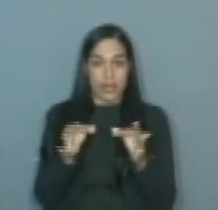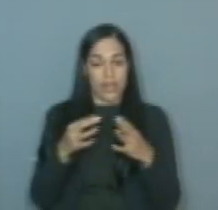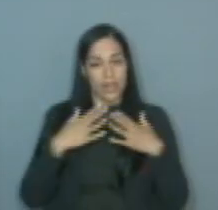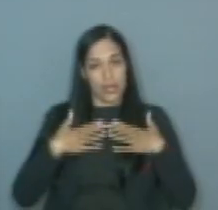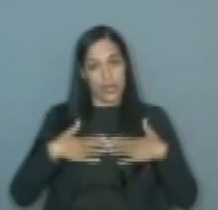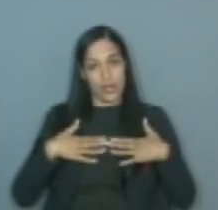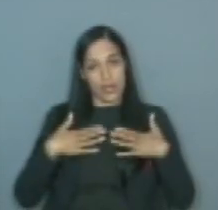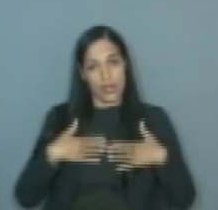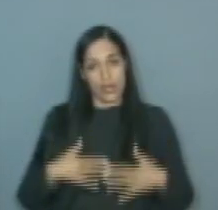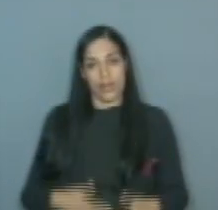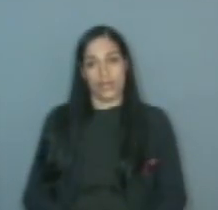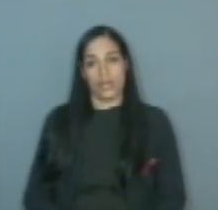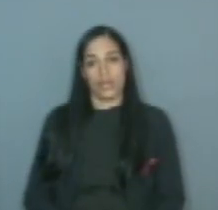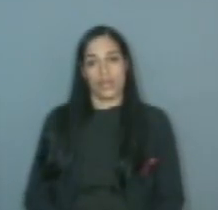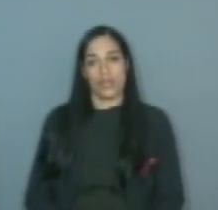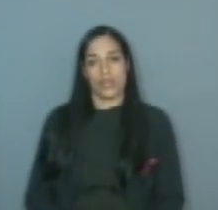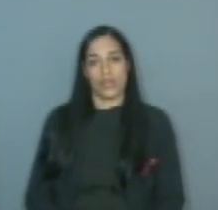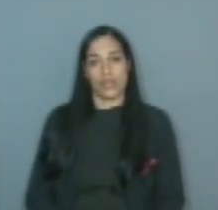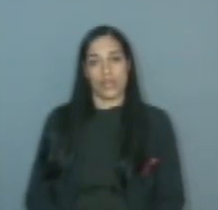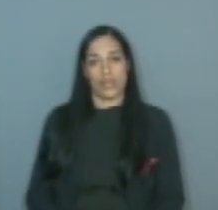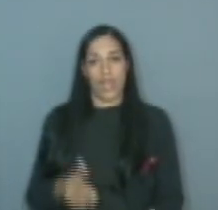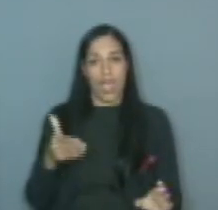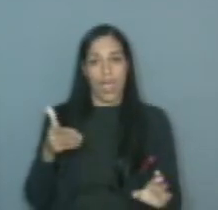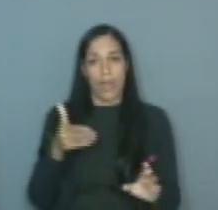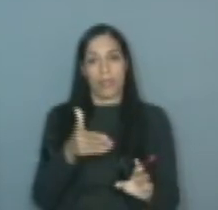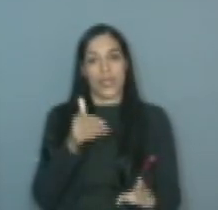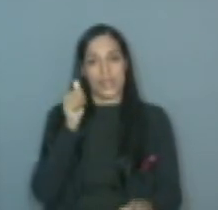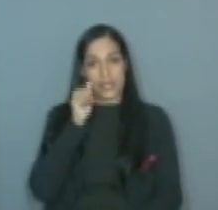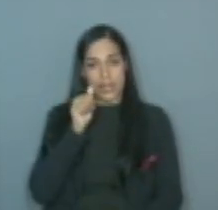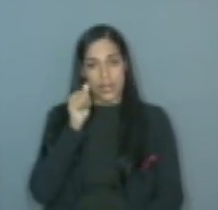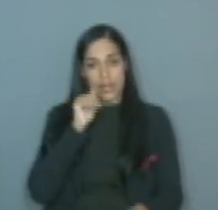pela tranquilidade, e a senhora realmente representa muito bem as mulheres dessa casa. Parabéns.